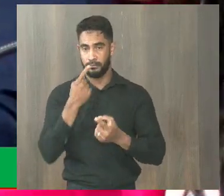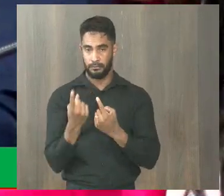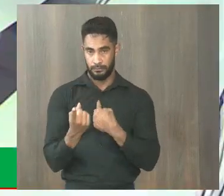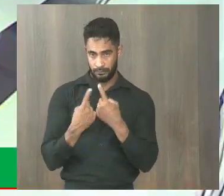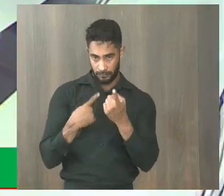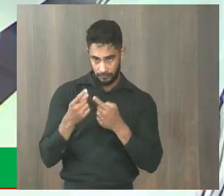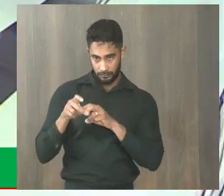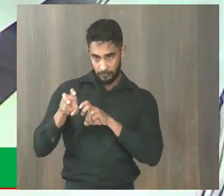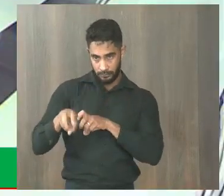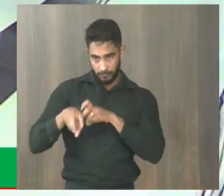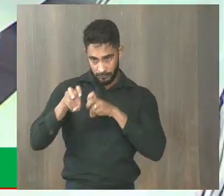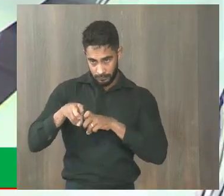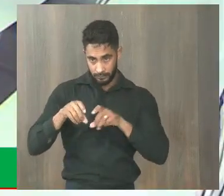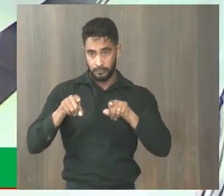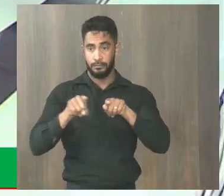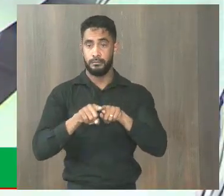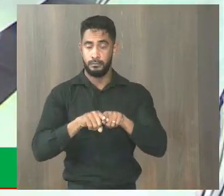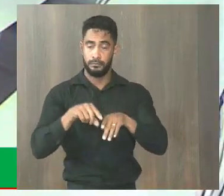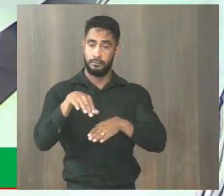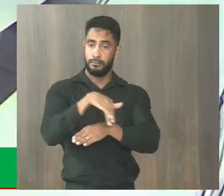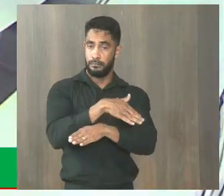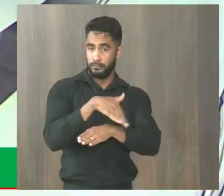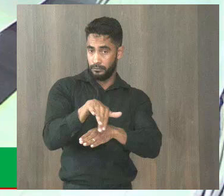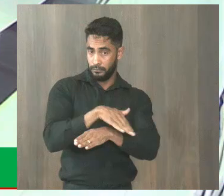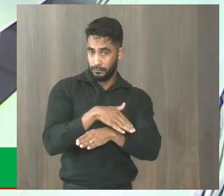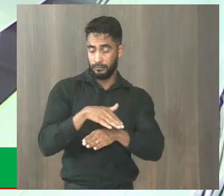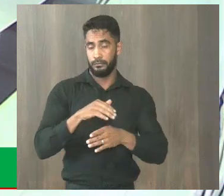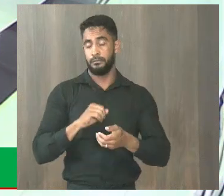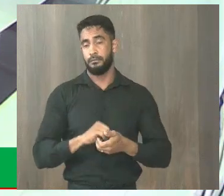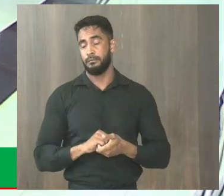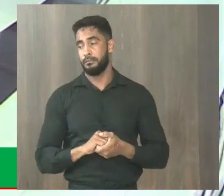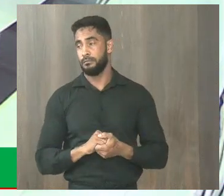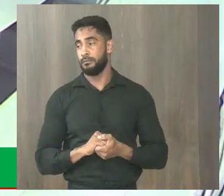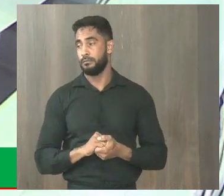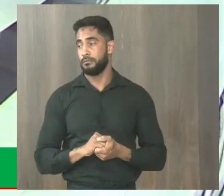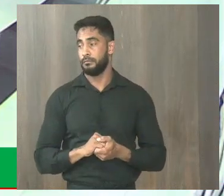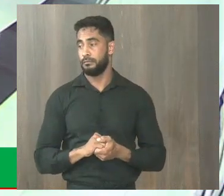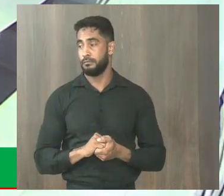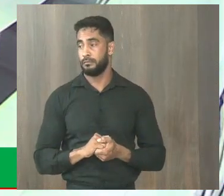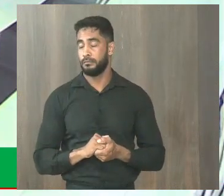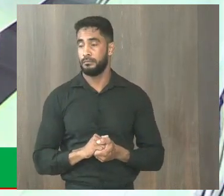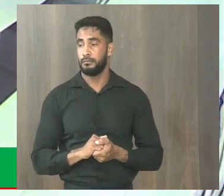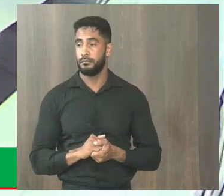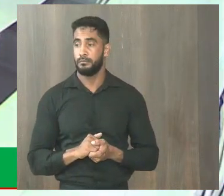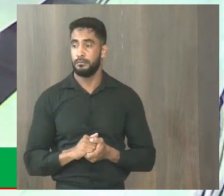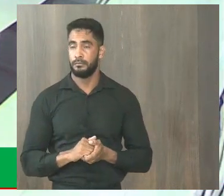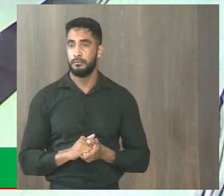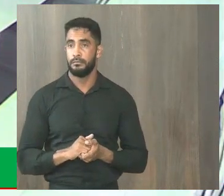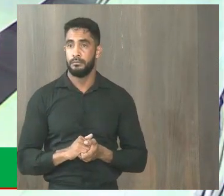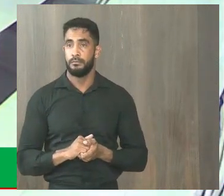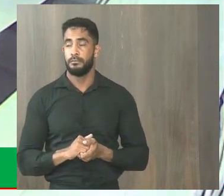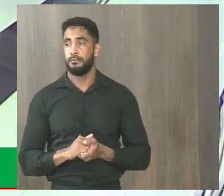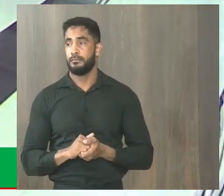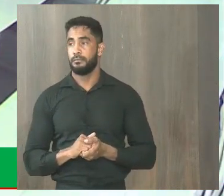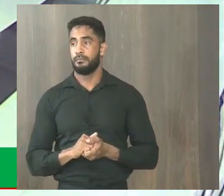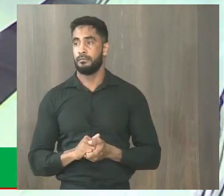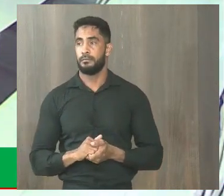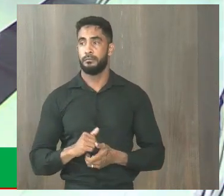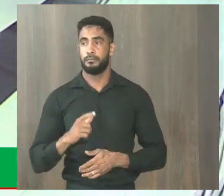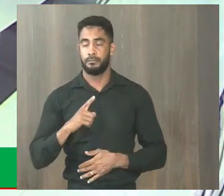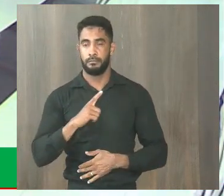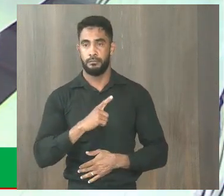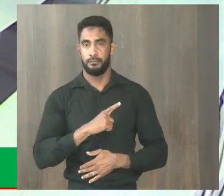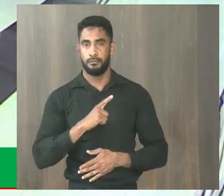rurais e também das ruas na zona urbana. Pois não. Obrigado, presidente. Nós temos aqui